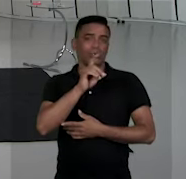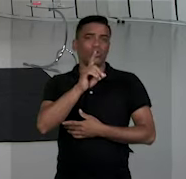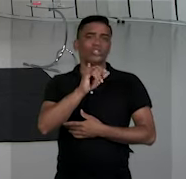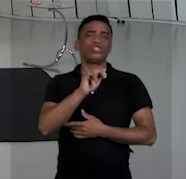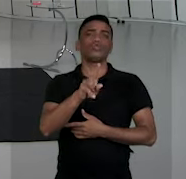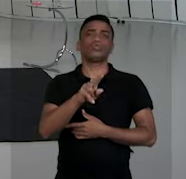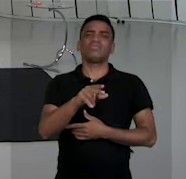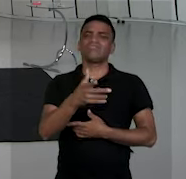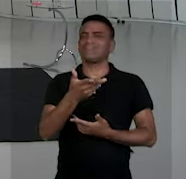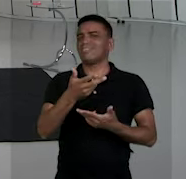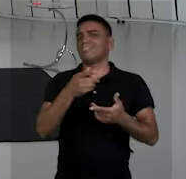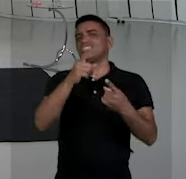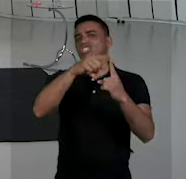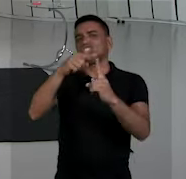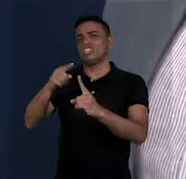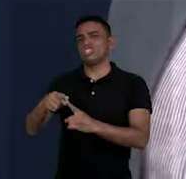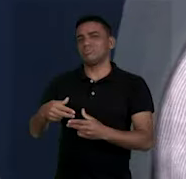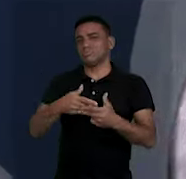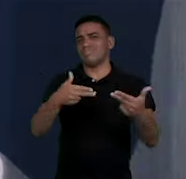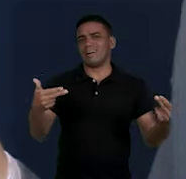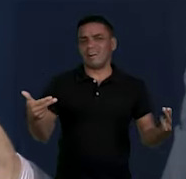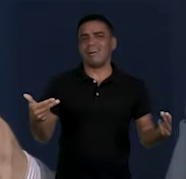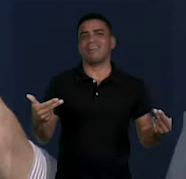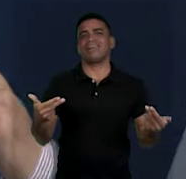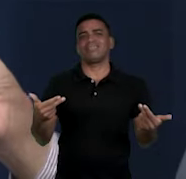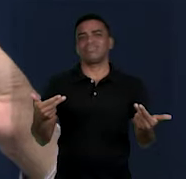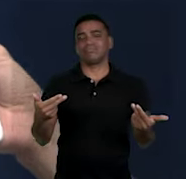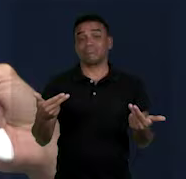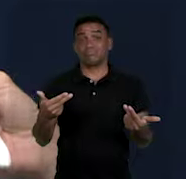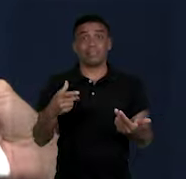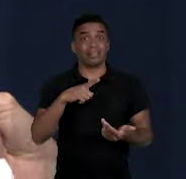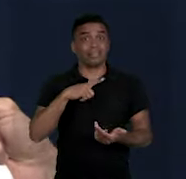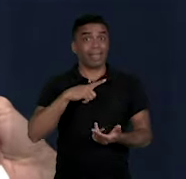outros tipos, né? Lembrando que a gente tem os DIUs que